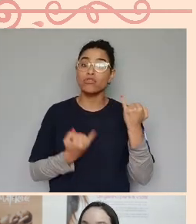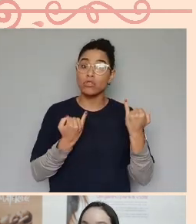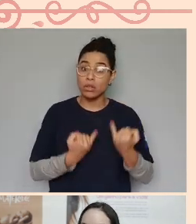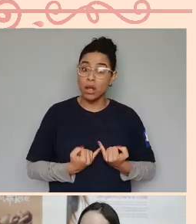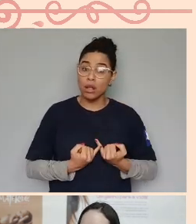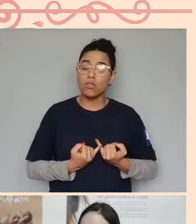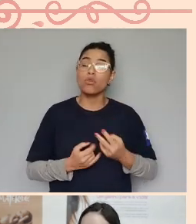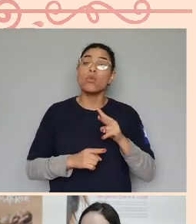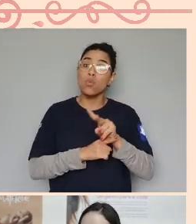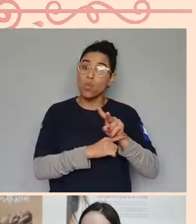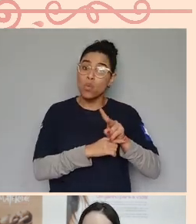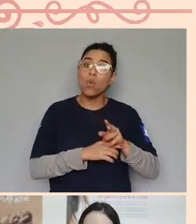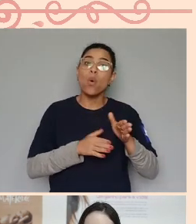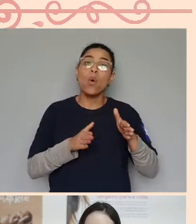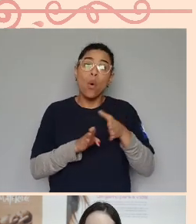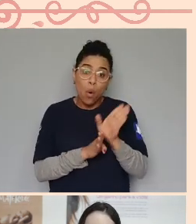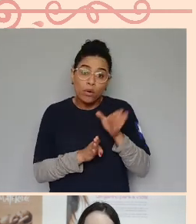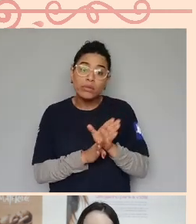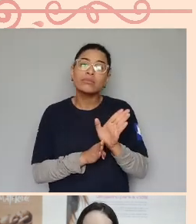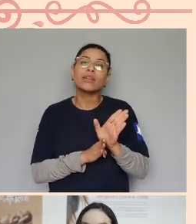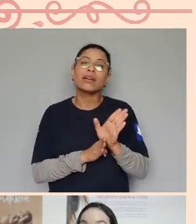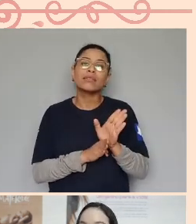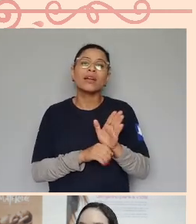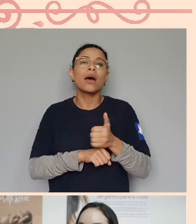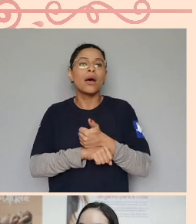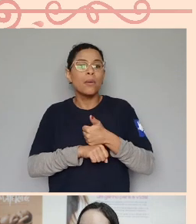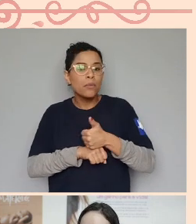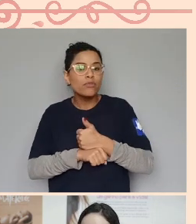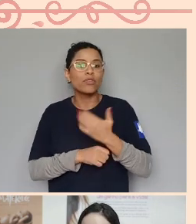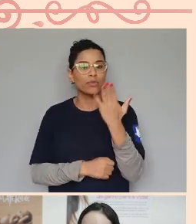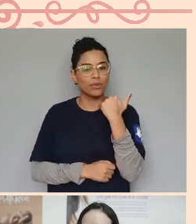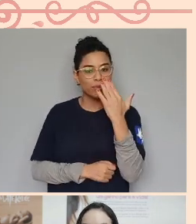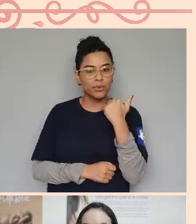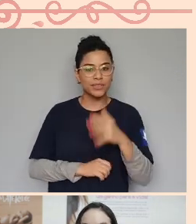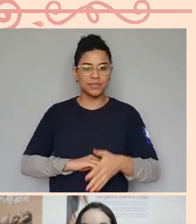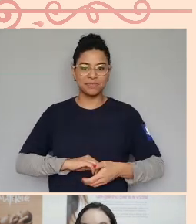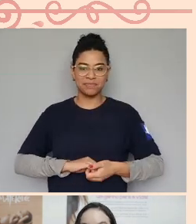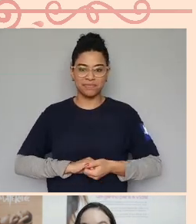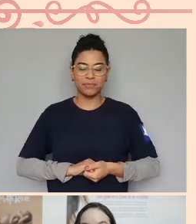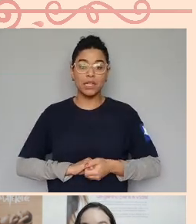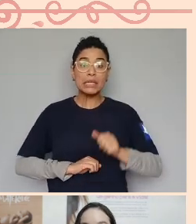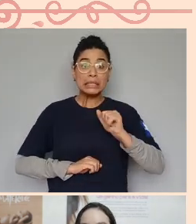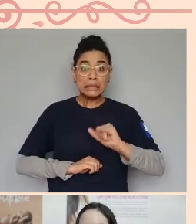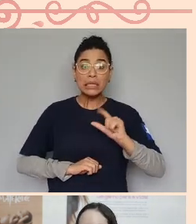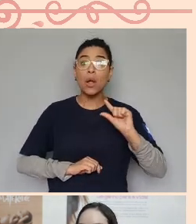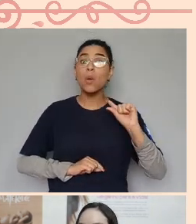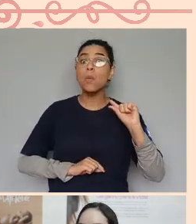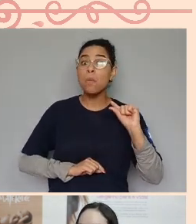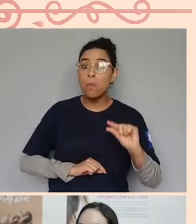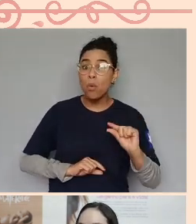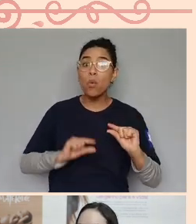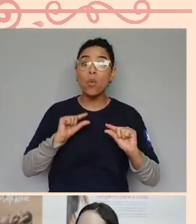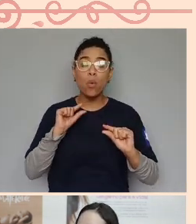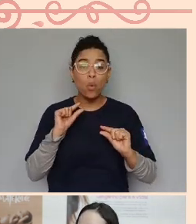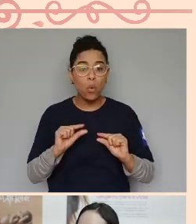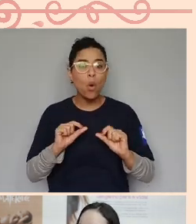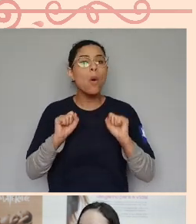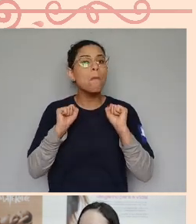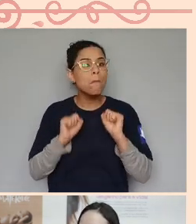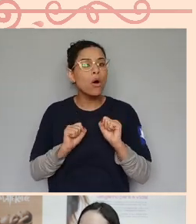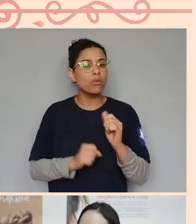bem orientada por nutricionista. E é fato ou fake? Se for em pequena dose, a nutriz pode